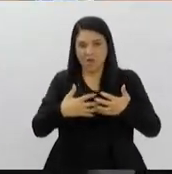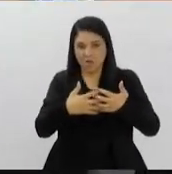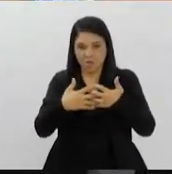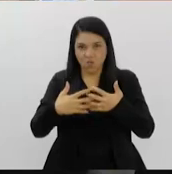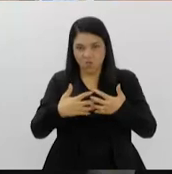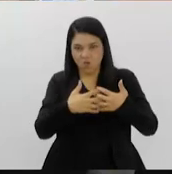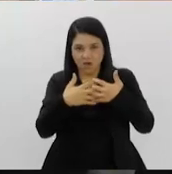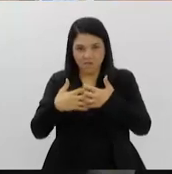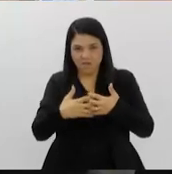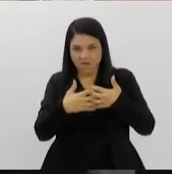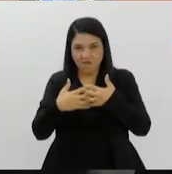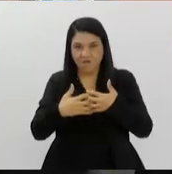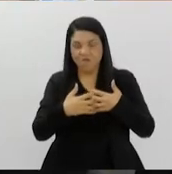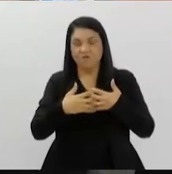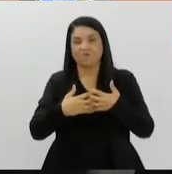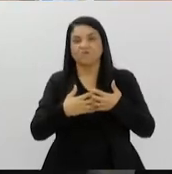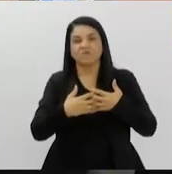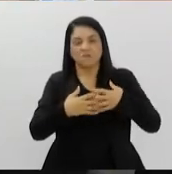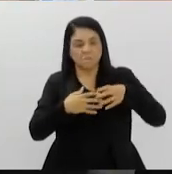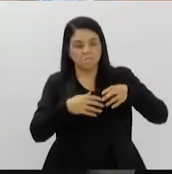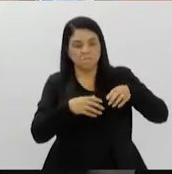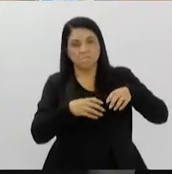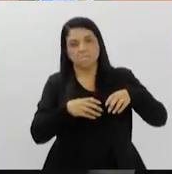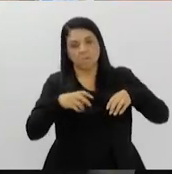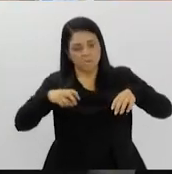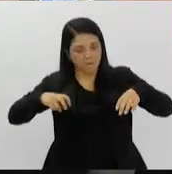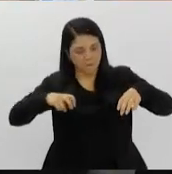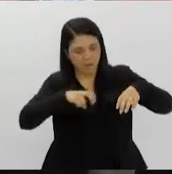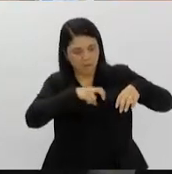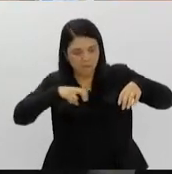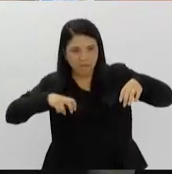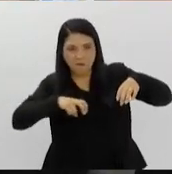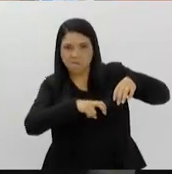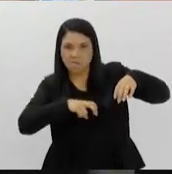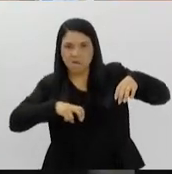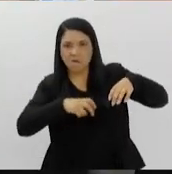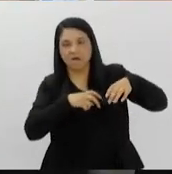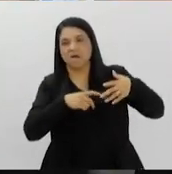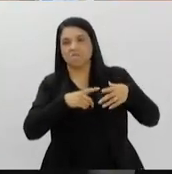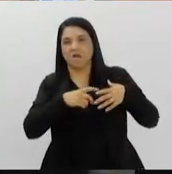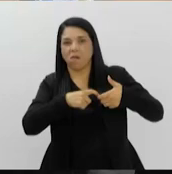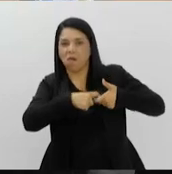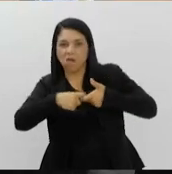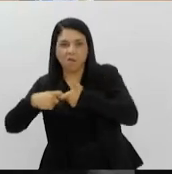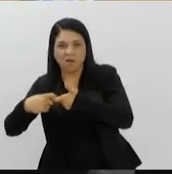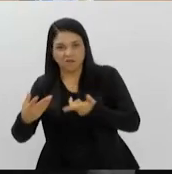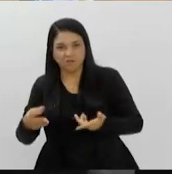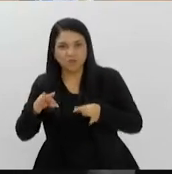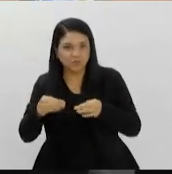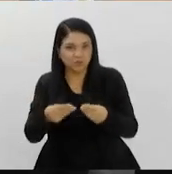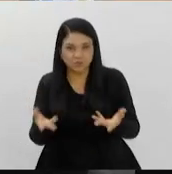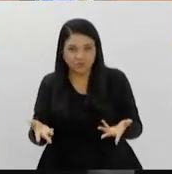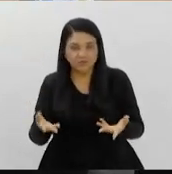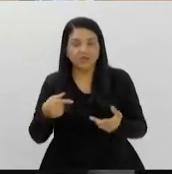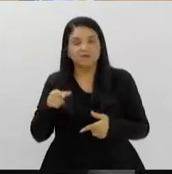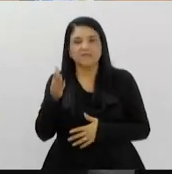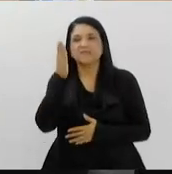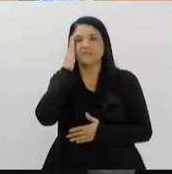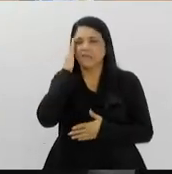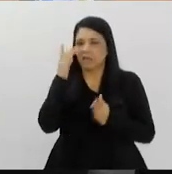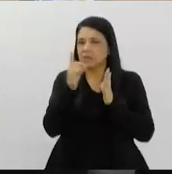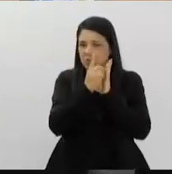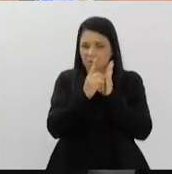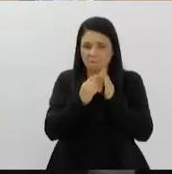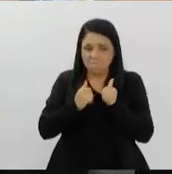não só para Vossa Excelência, mas para todos os meus pares que quiserem a coautoria da extinção do DETRO, nós sabemos que o DETRO, né, só